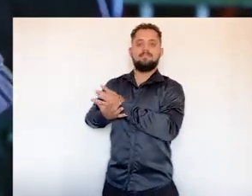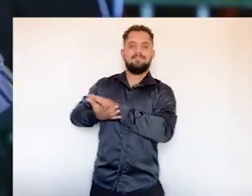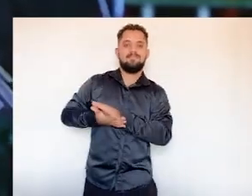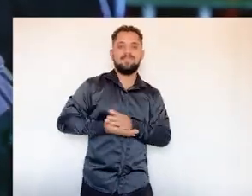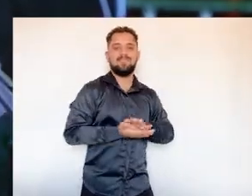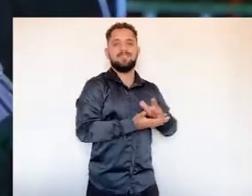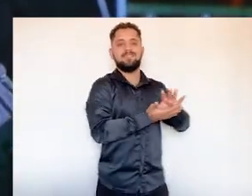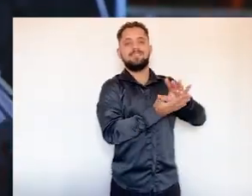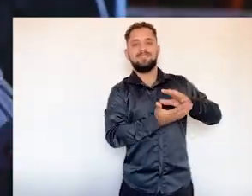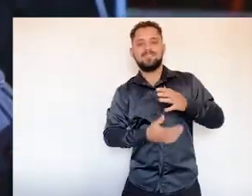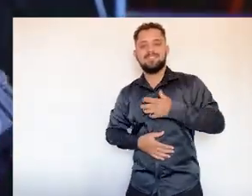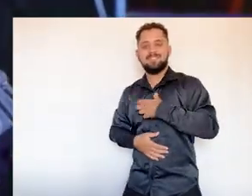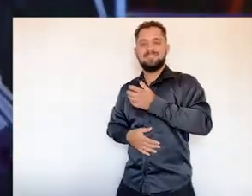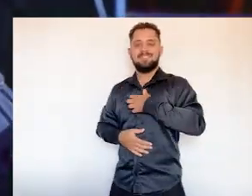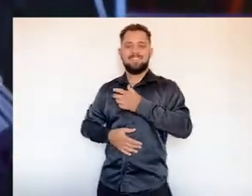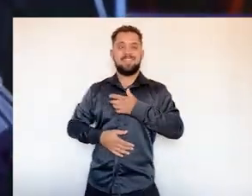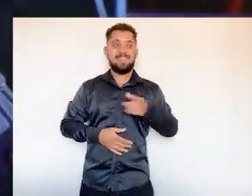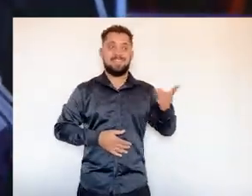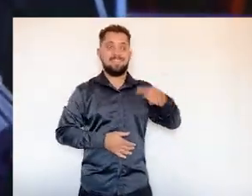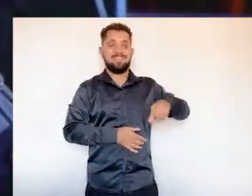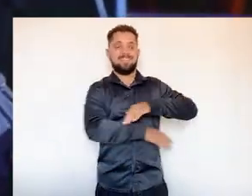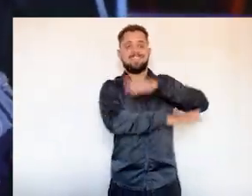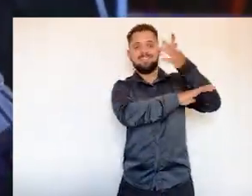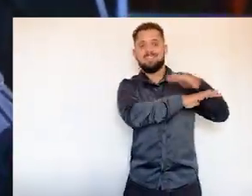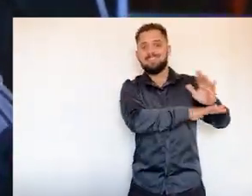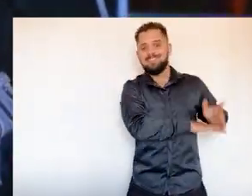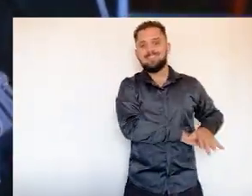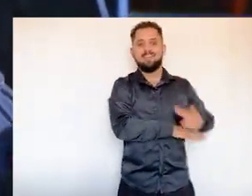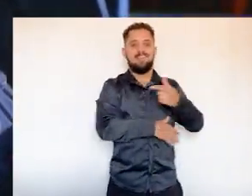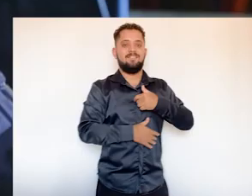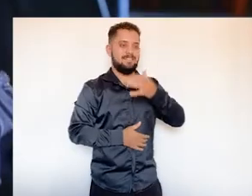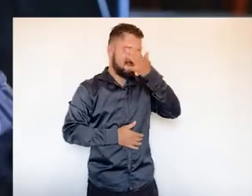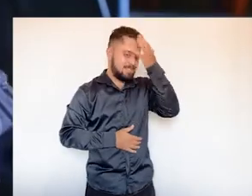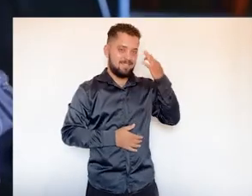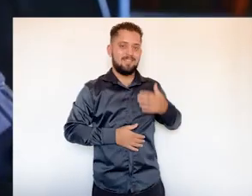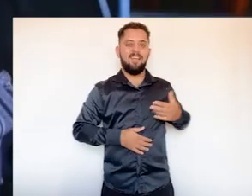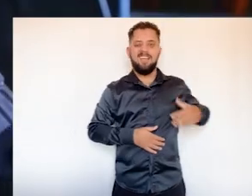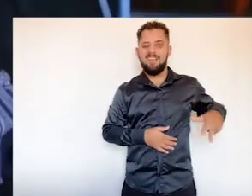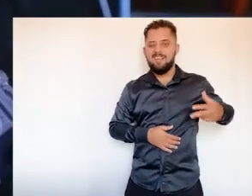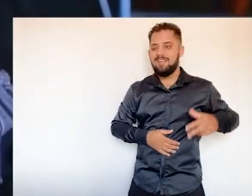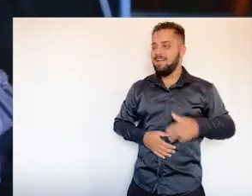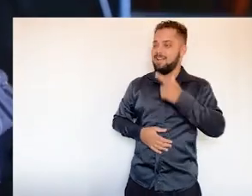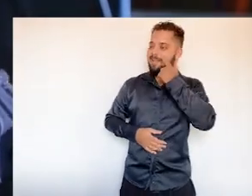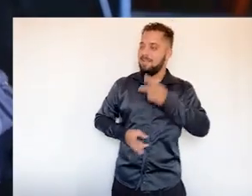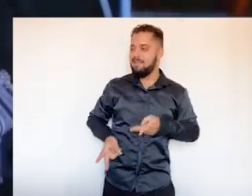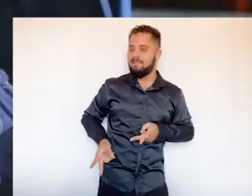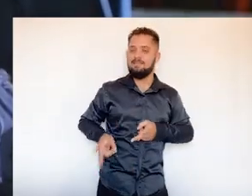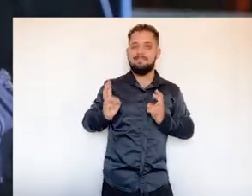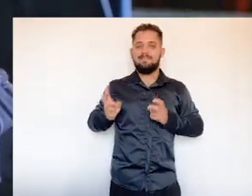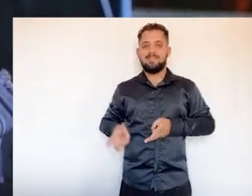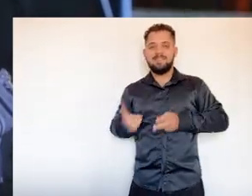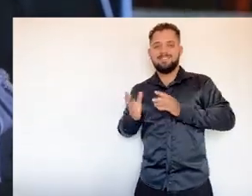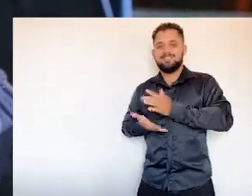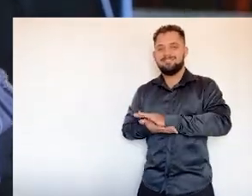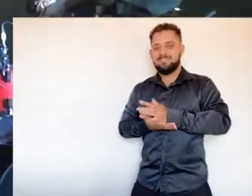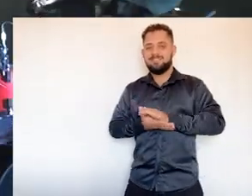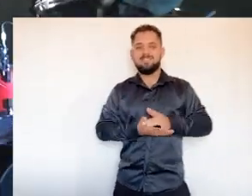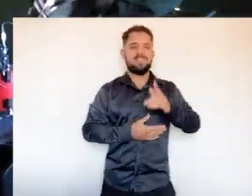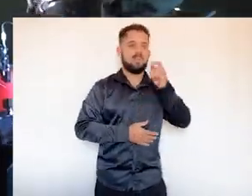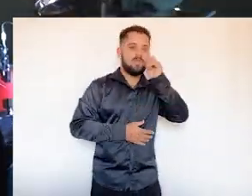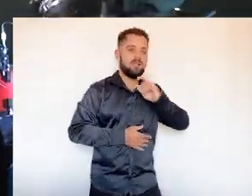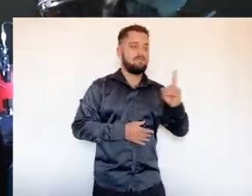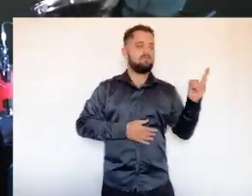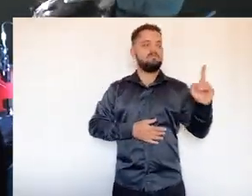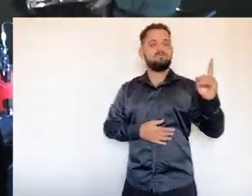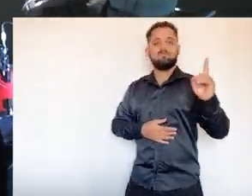Na malandragem. Tá de lazer com minha face. Quando ele faz a banda, é pura sacanagem. Vem de pelo lá na